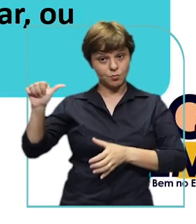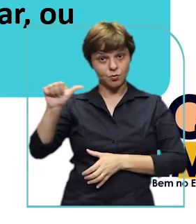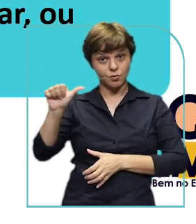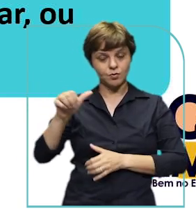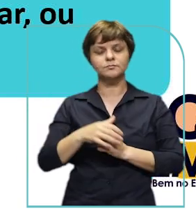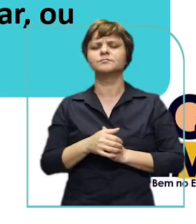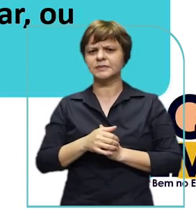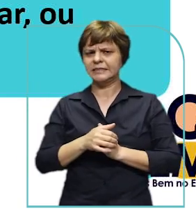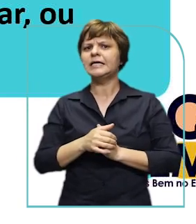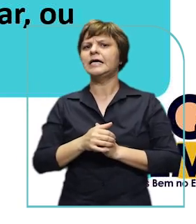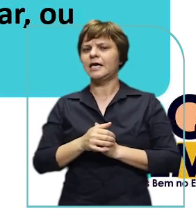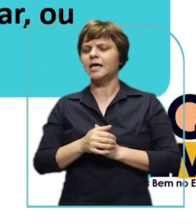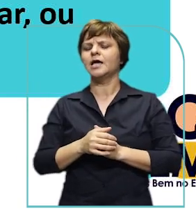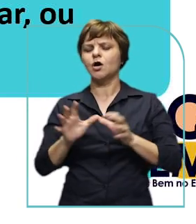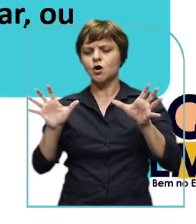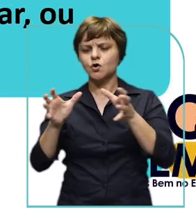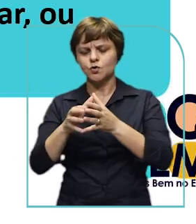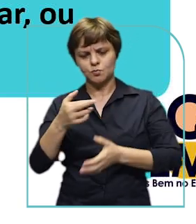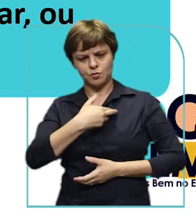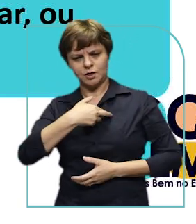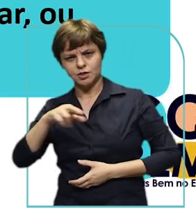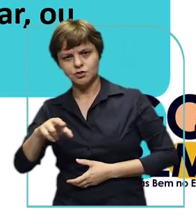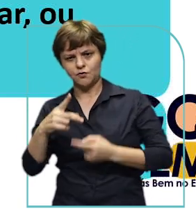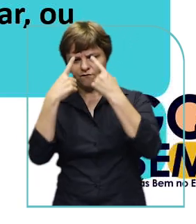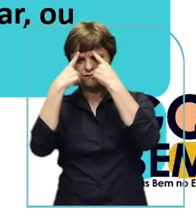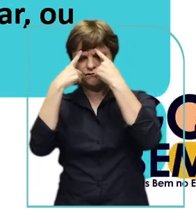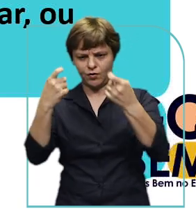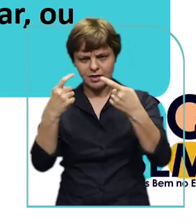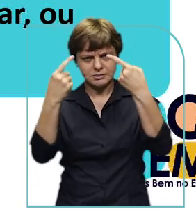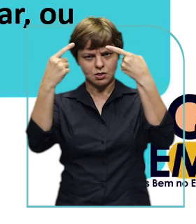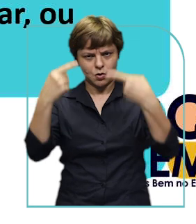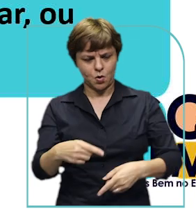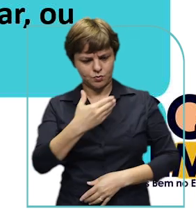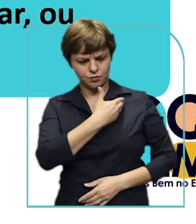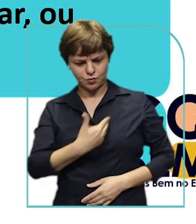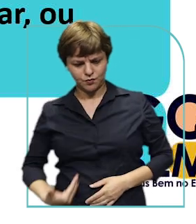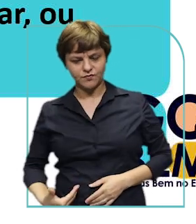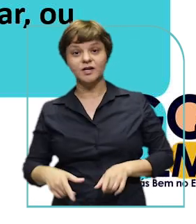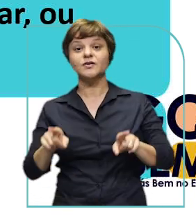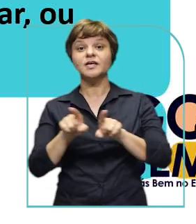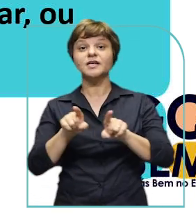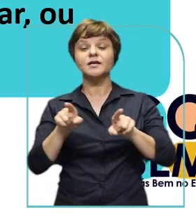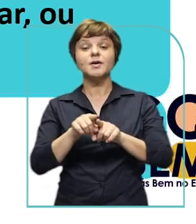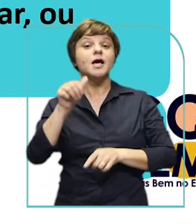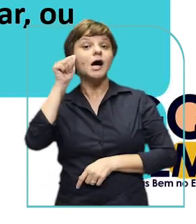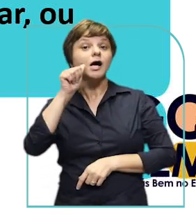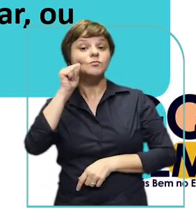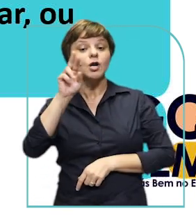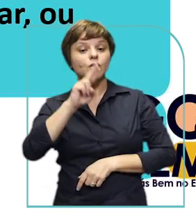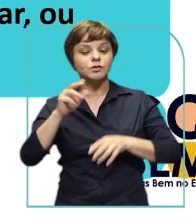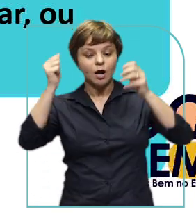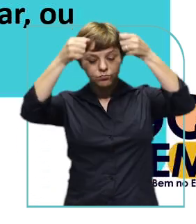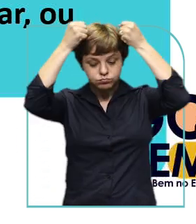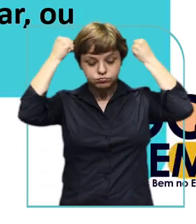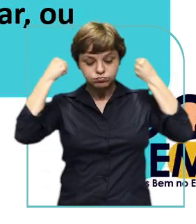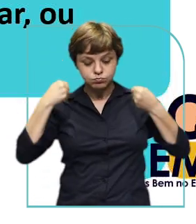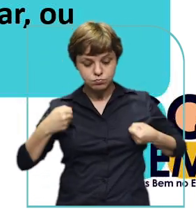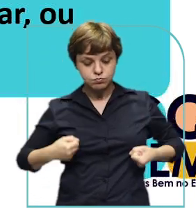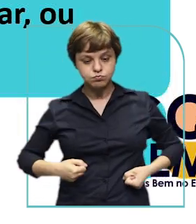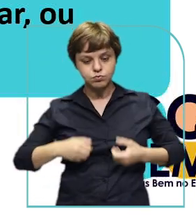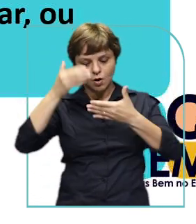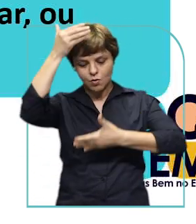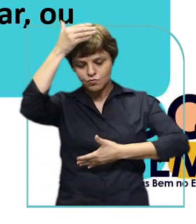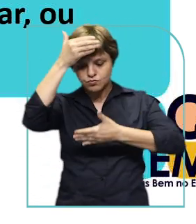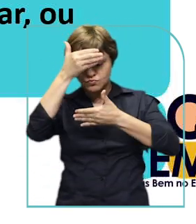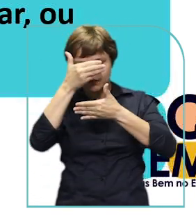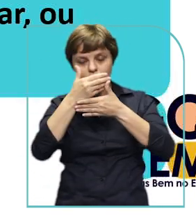religioso, violência extrema contra o governo e as mulheres são obrigadas a estarem cobertas da cabeça aos pés,